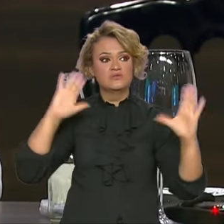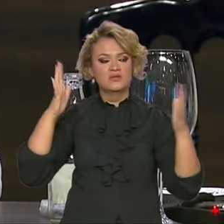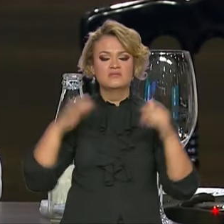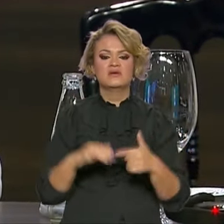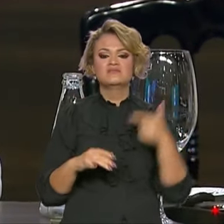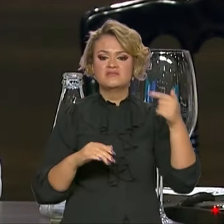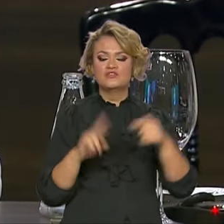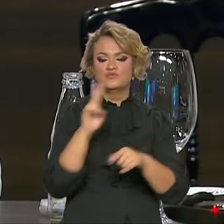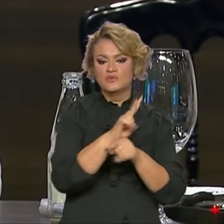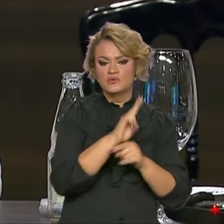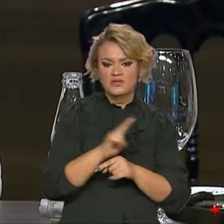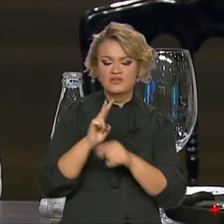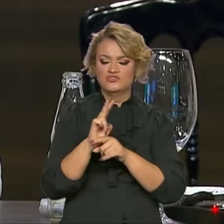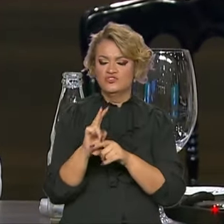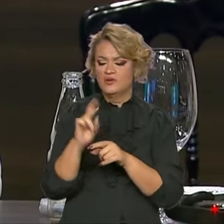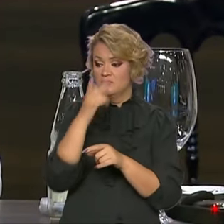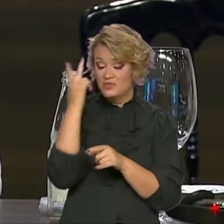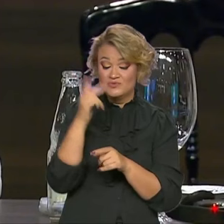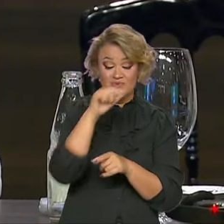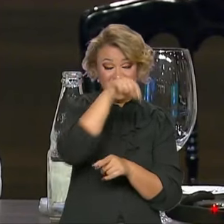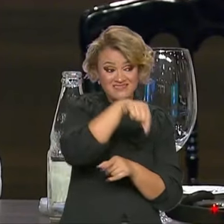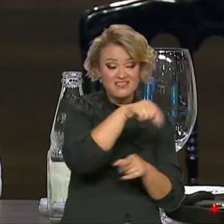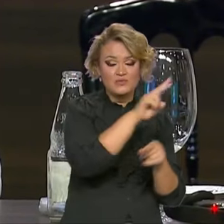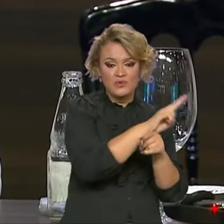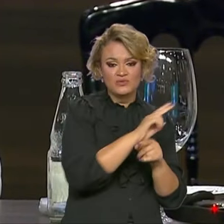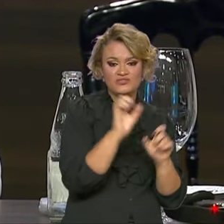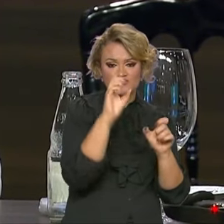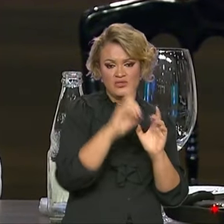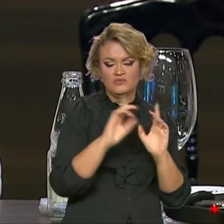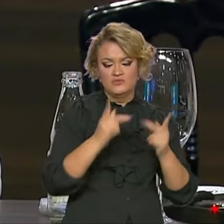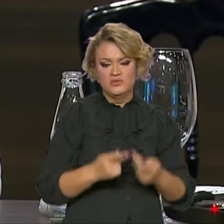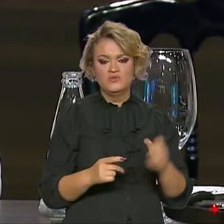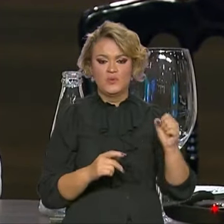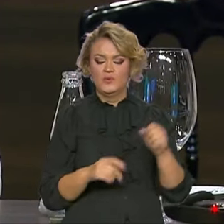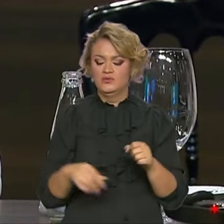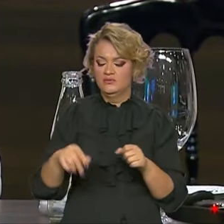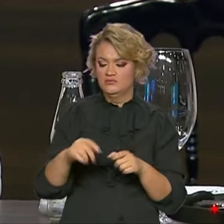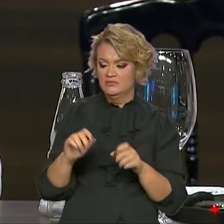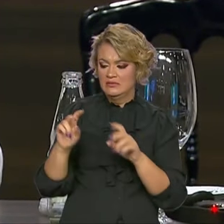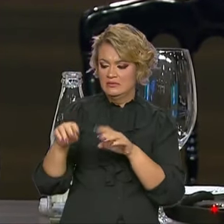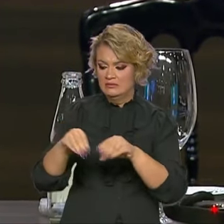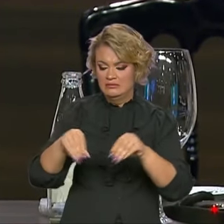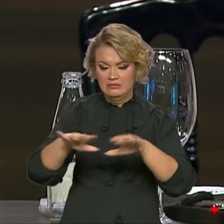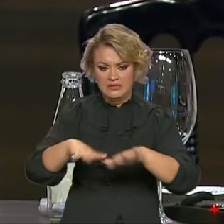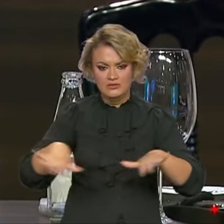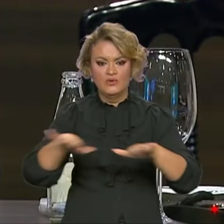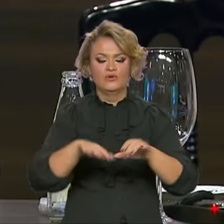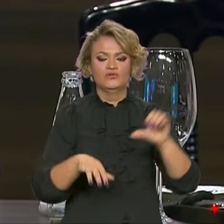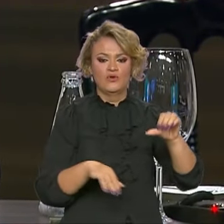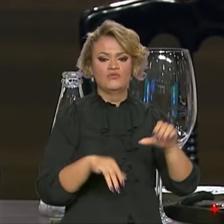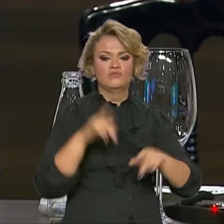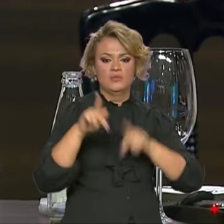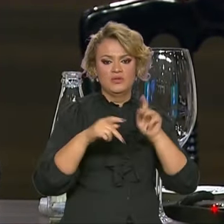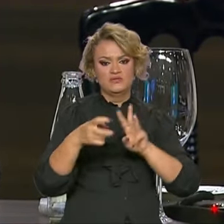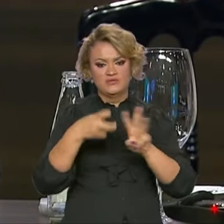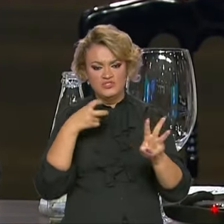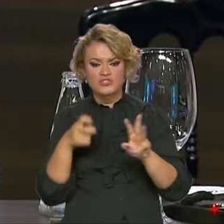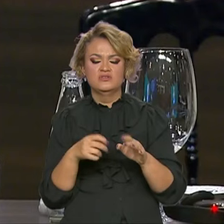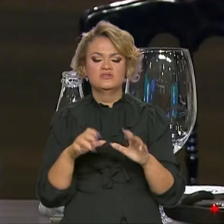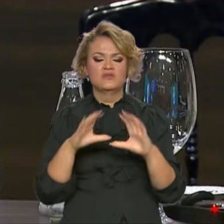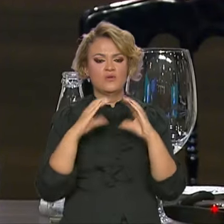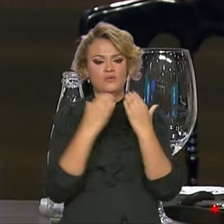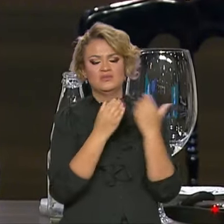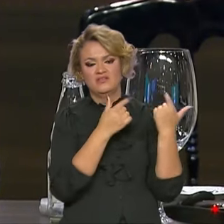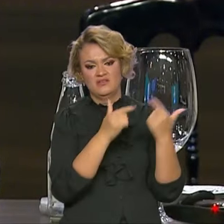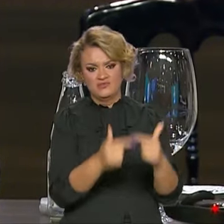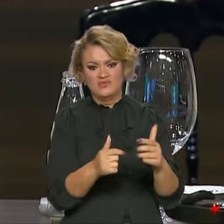clima, proteção aos defensores dos direitos humanos, aos territórios, aos povos indígenas e populações